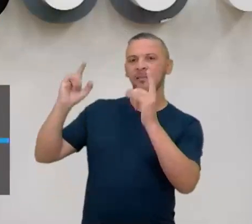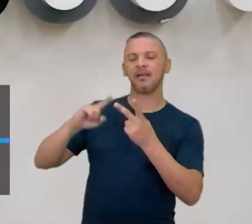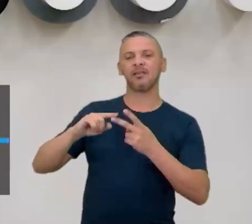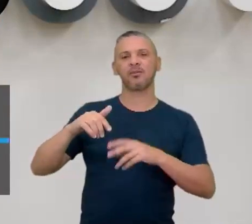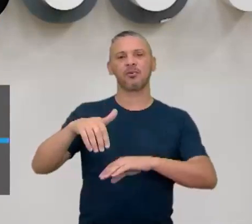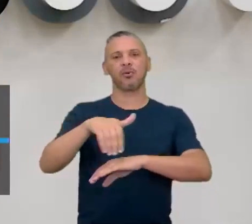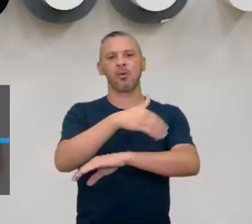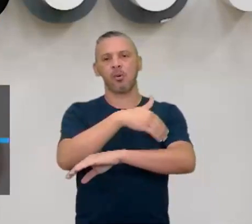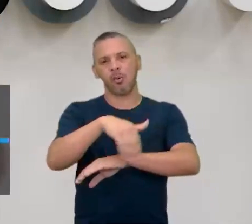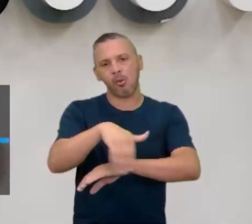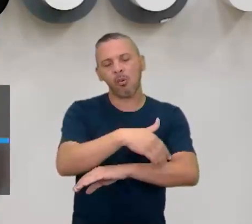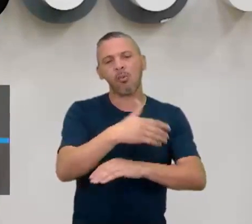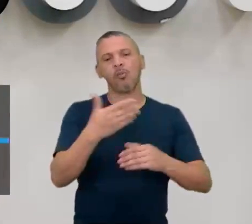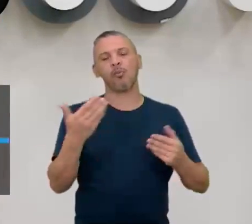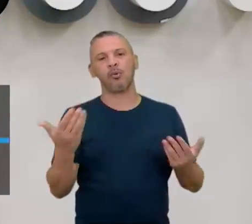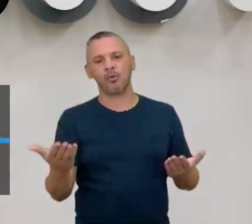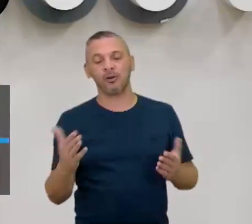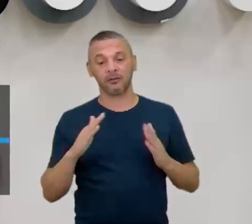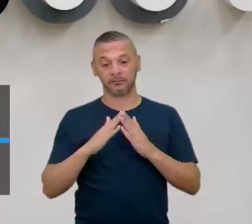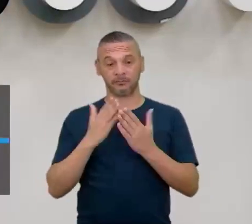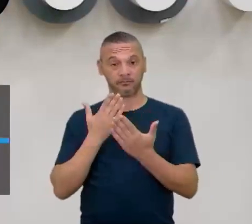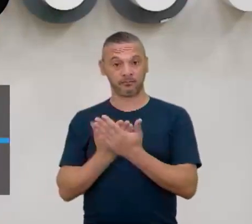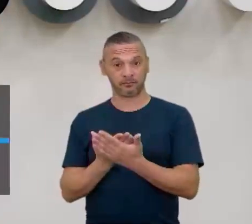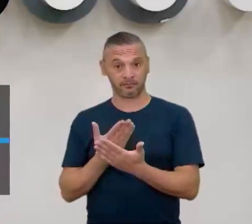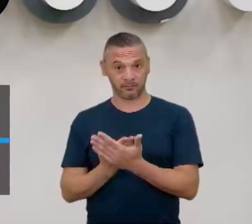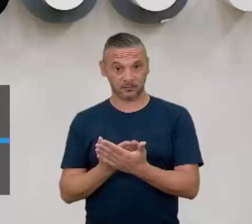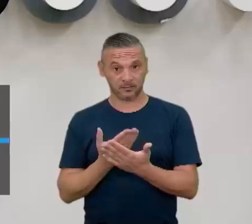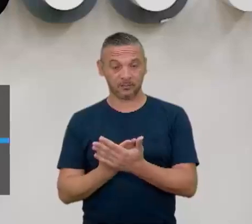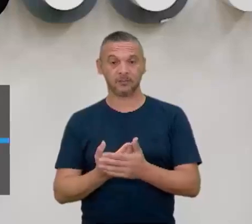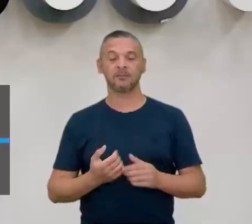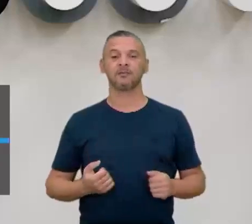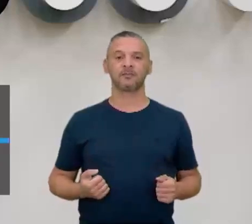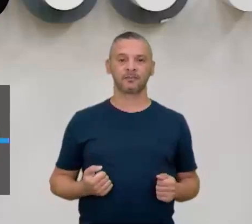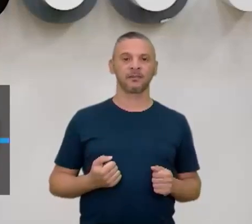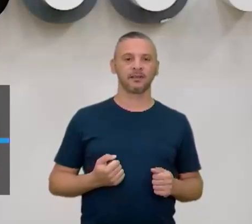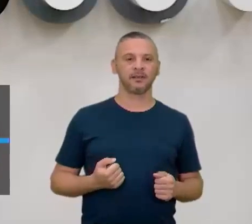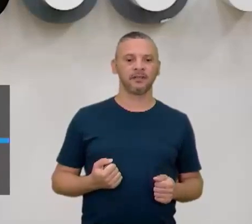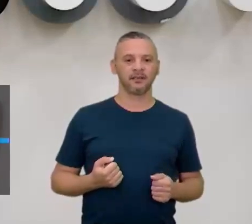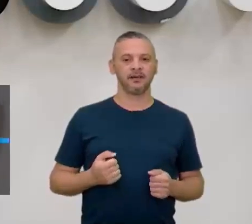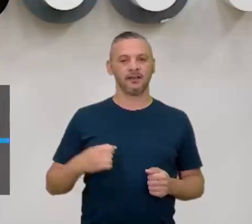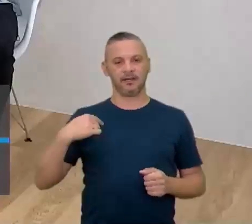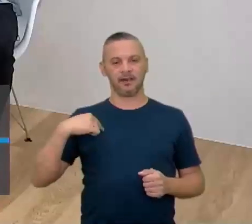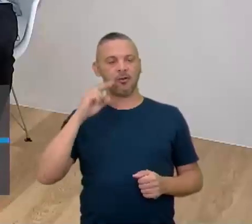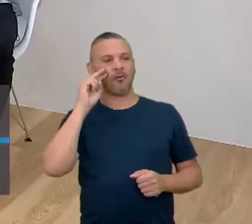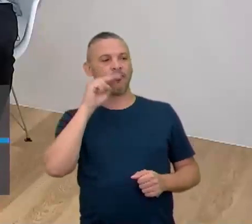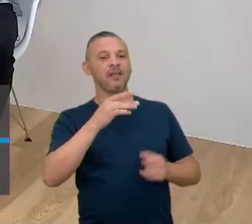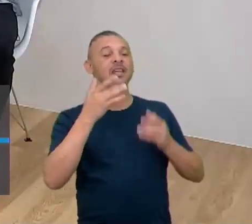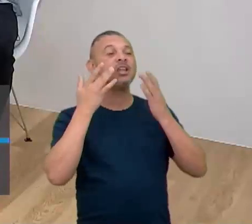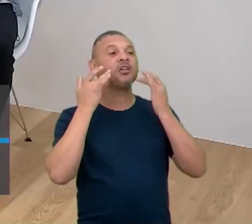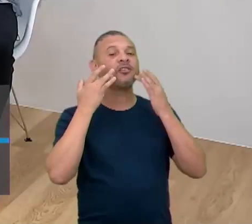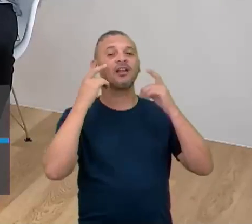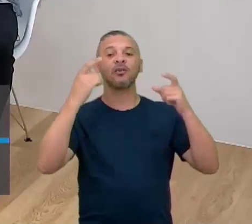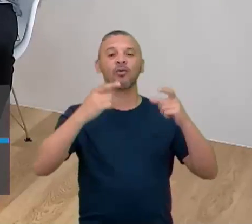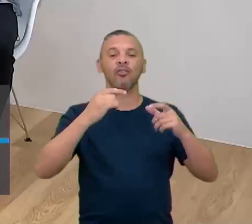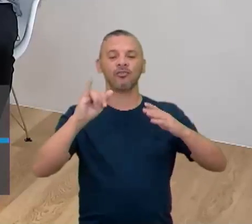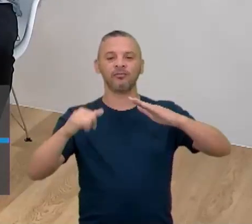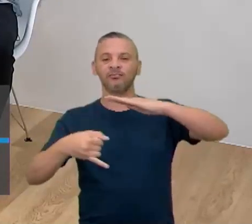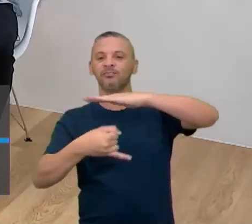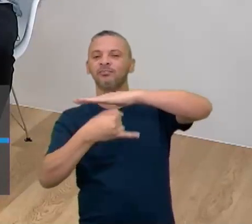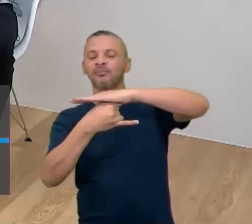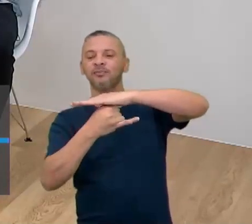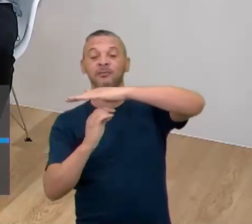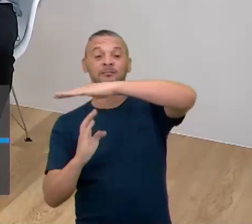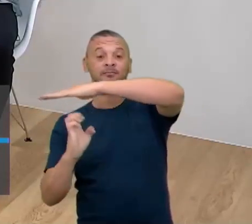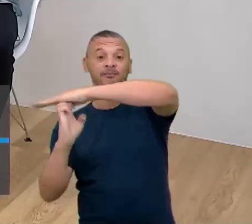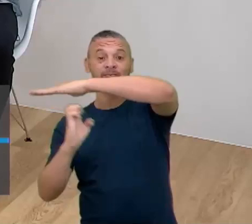rua, na escola. Eu assisti uma peça de teatro muito legal que foi debaixo de um viaduto e